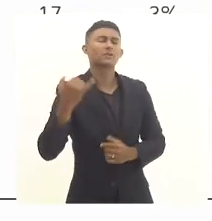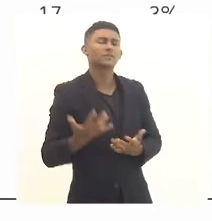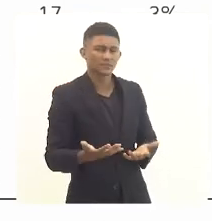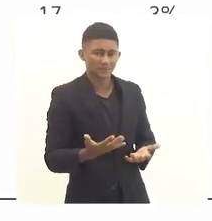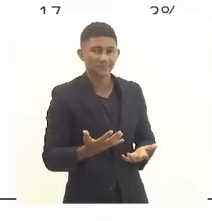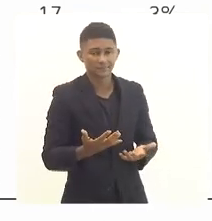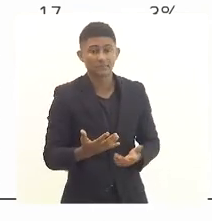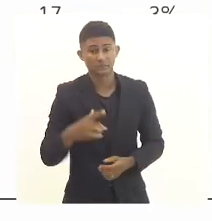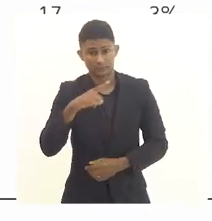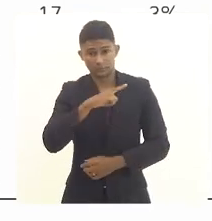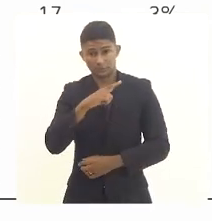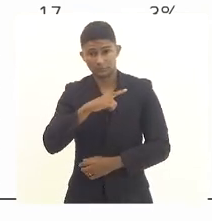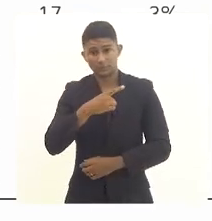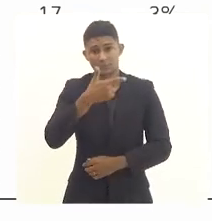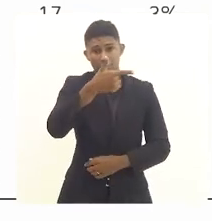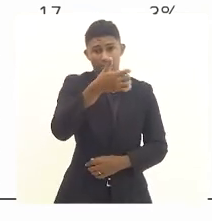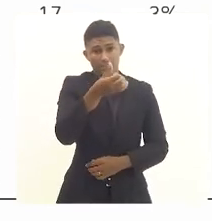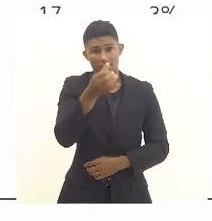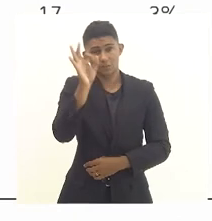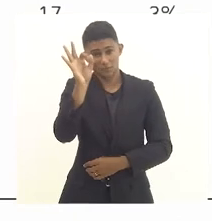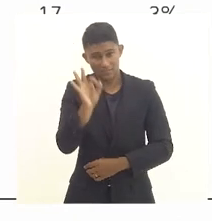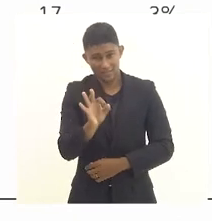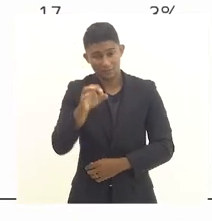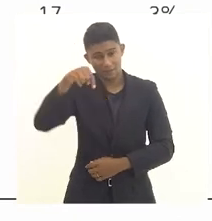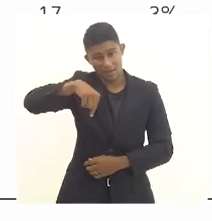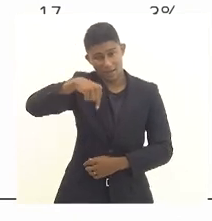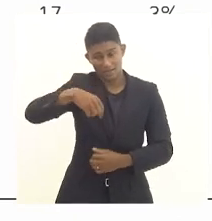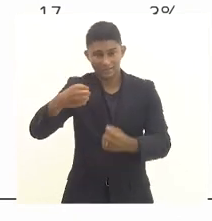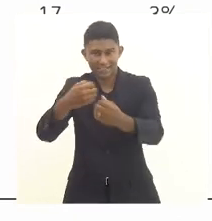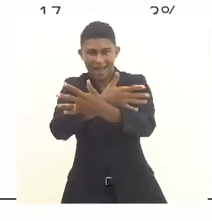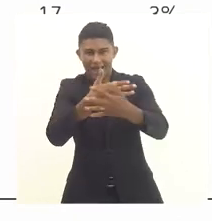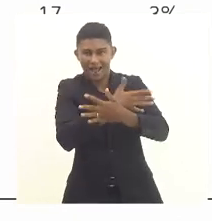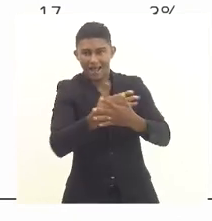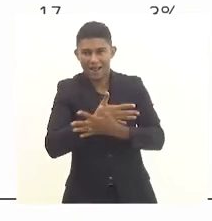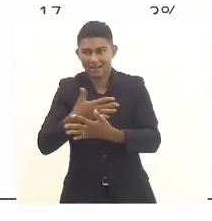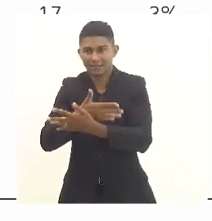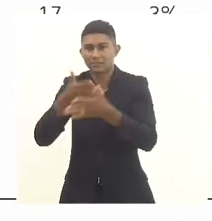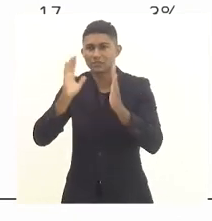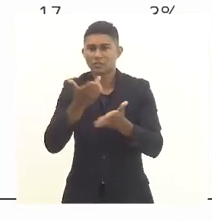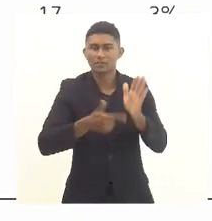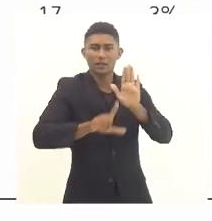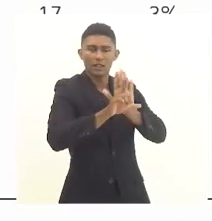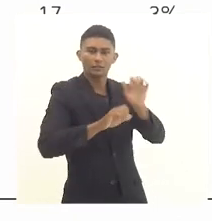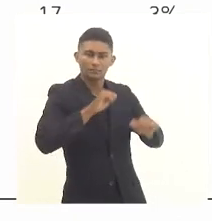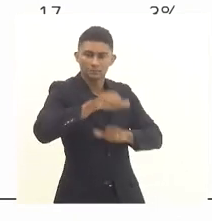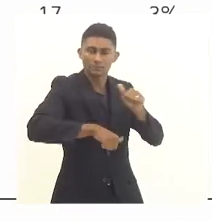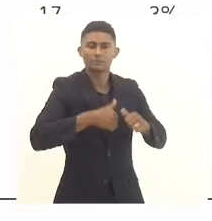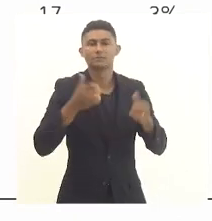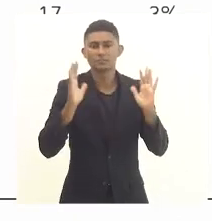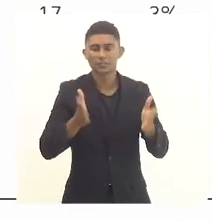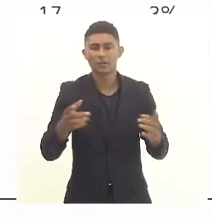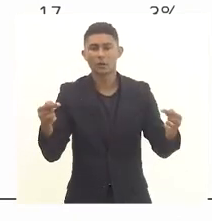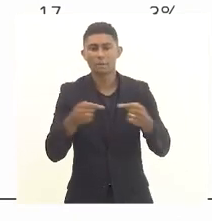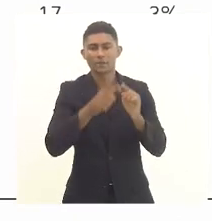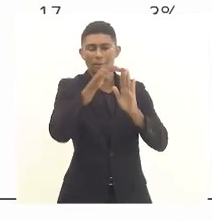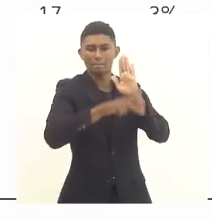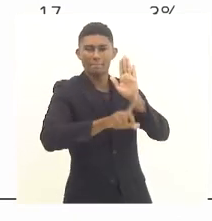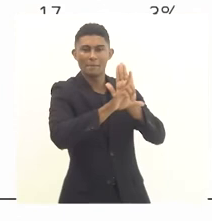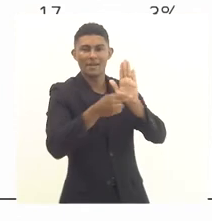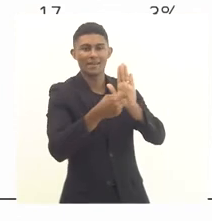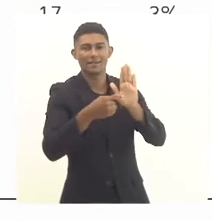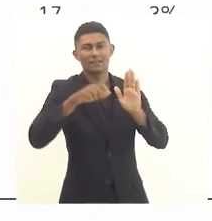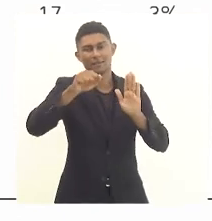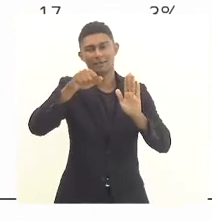temos 26% dos municípios fluminenses já com legislação atualizada de acordo com o projeto de lei padrão da